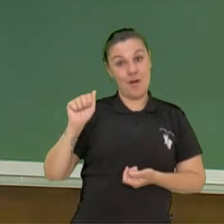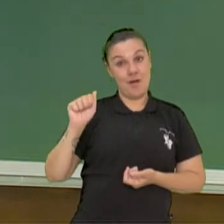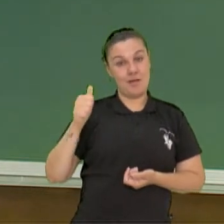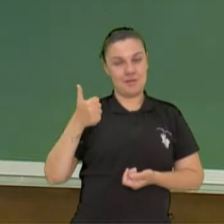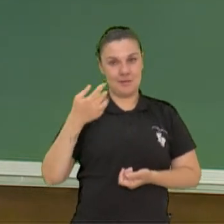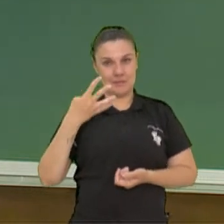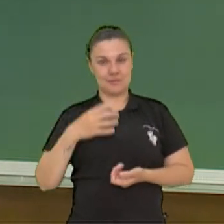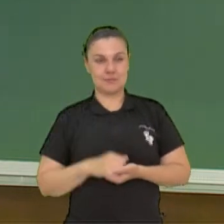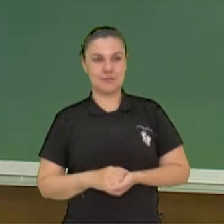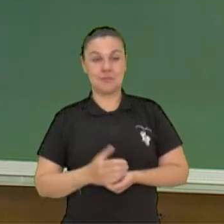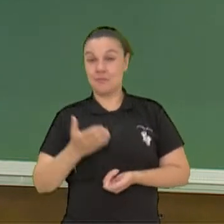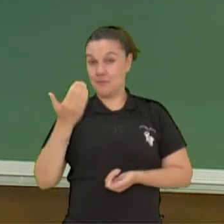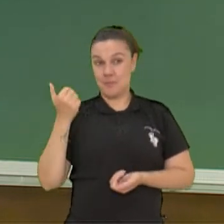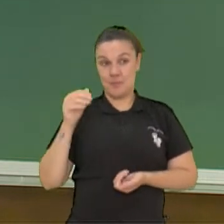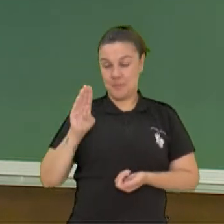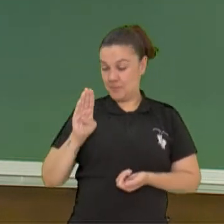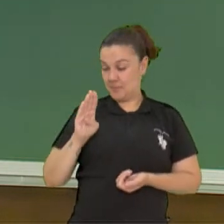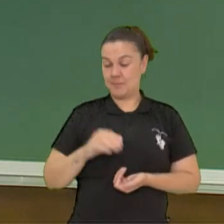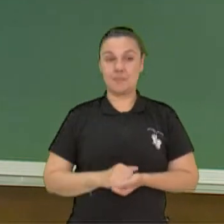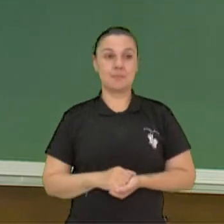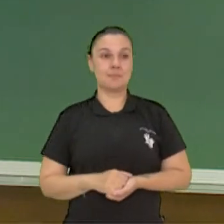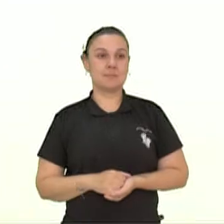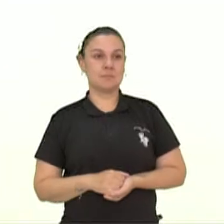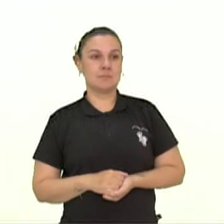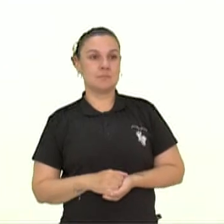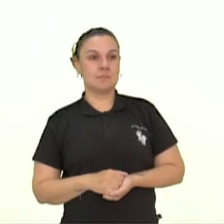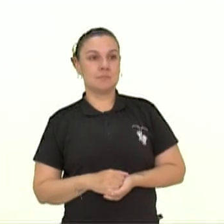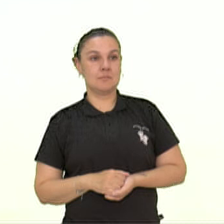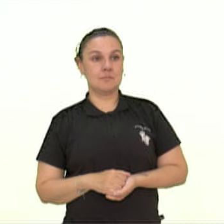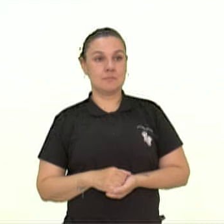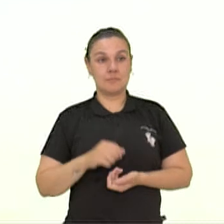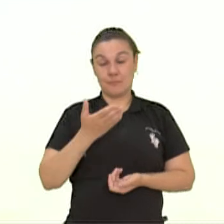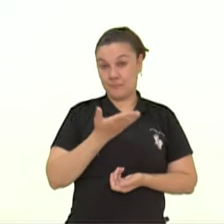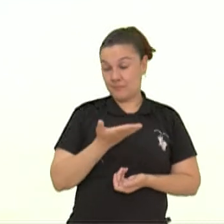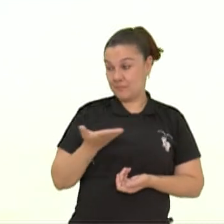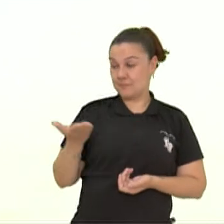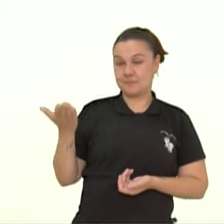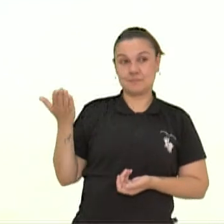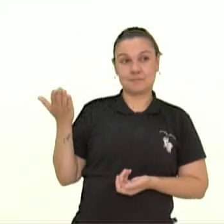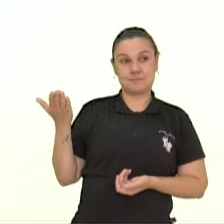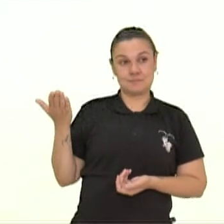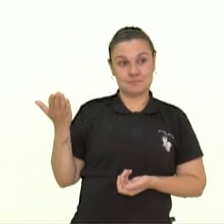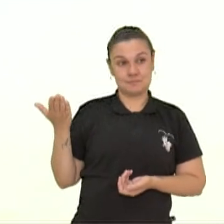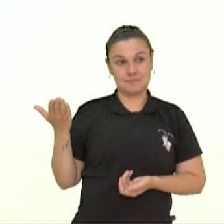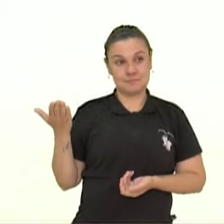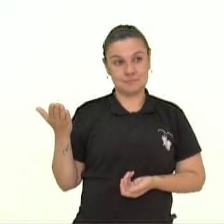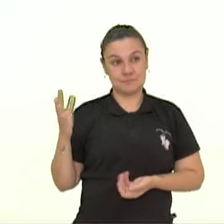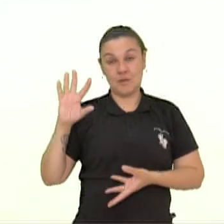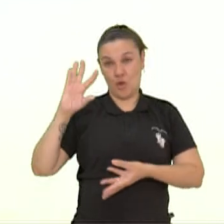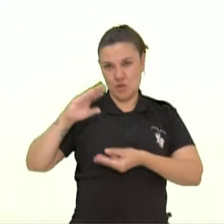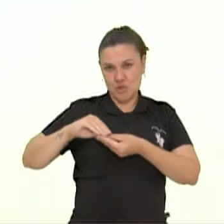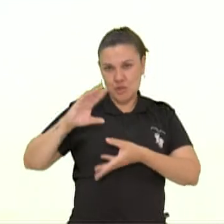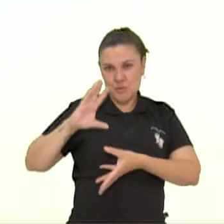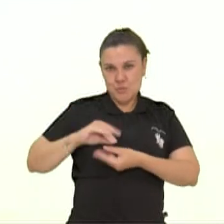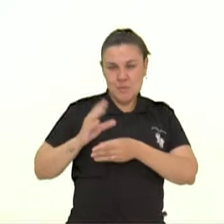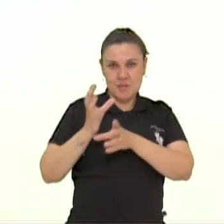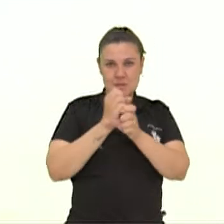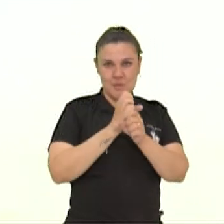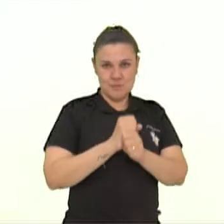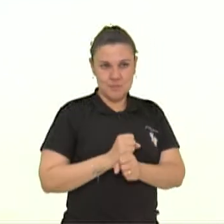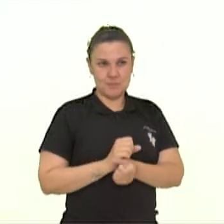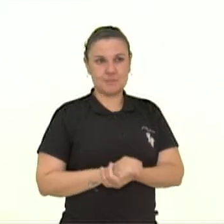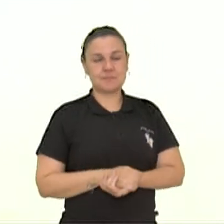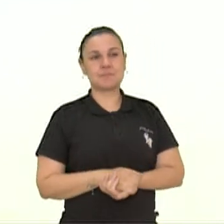quero saber o quanto mais próximo ele teve da média. Para isso, meu desvio padrão tem que ser o mais pertinho dele